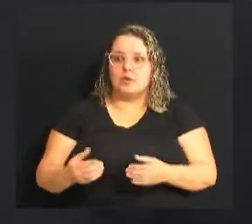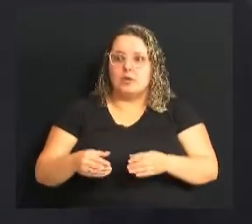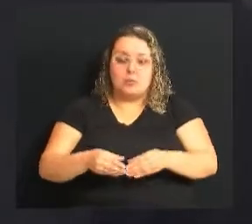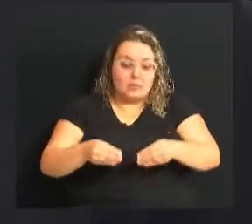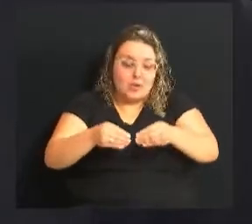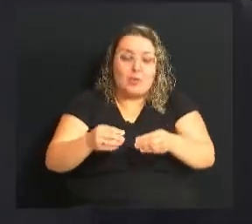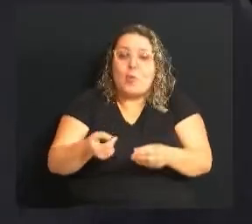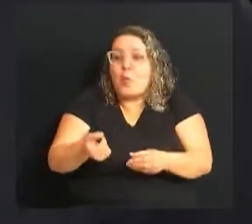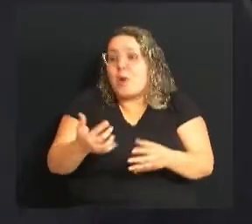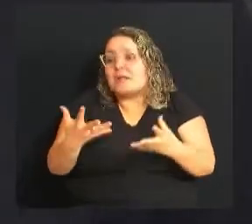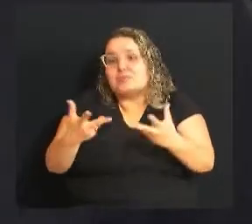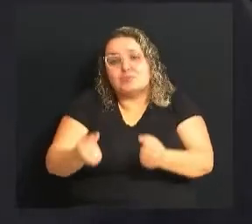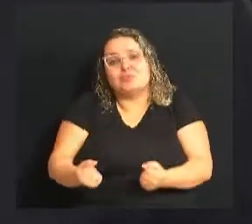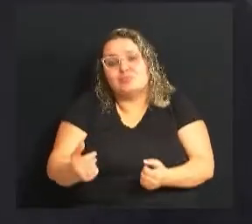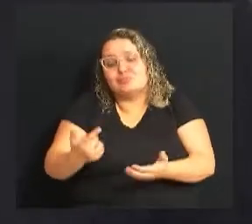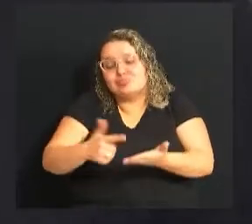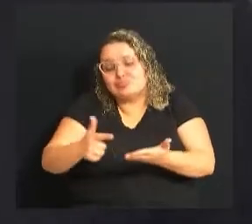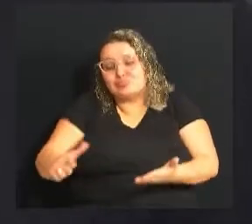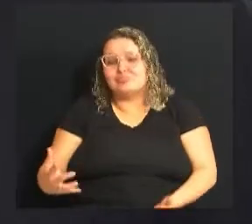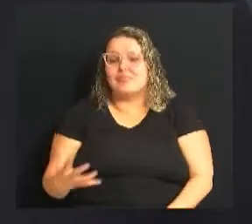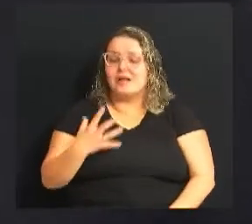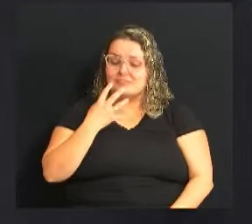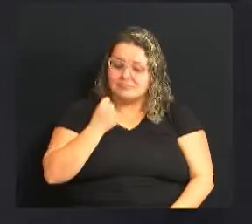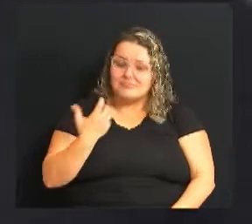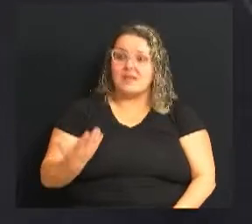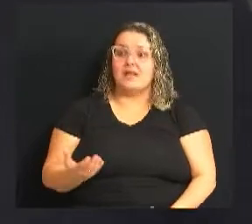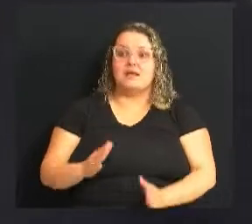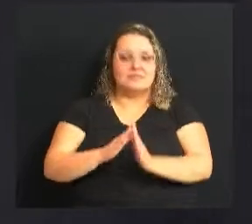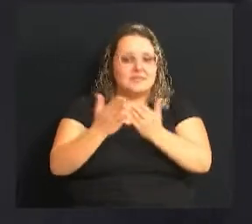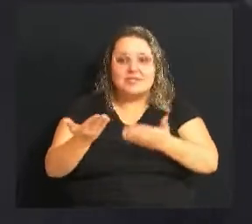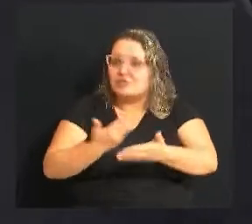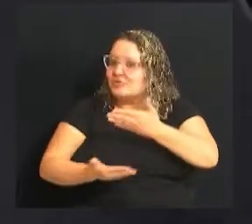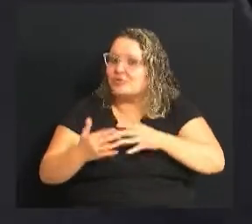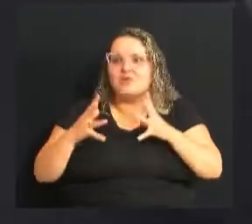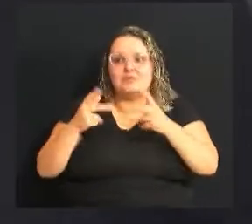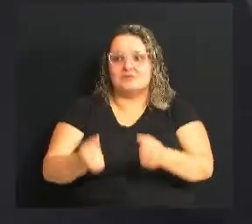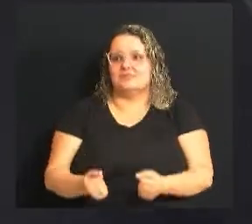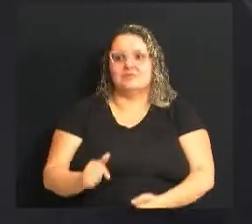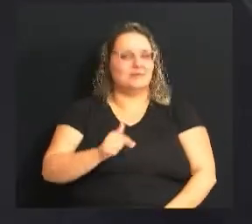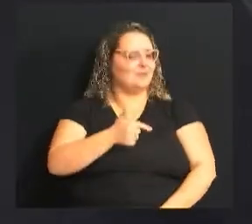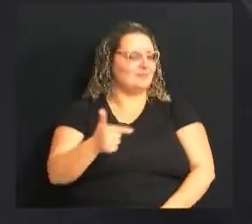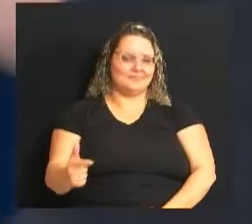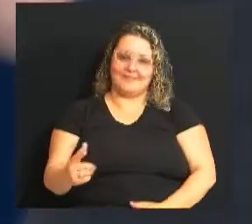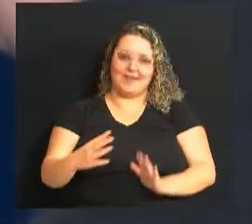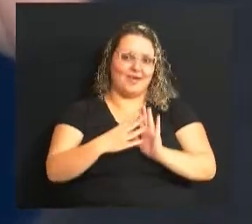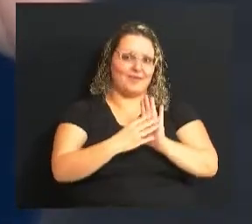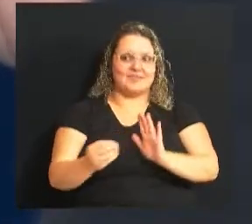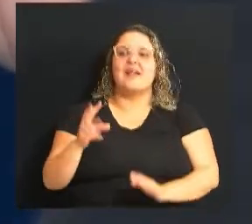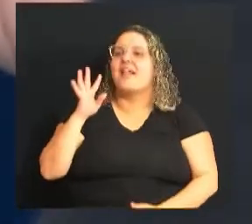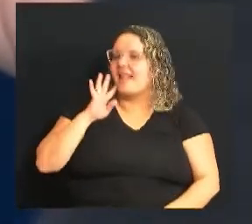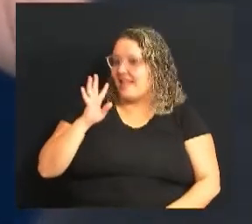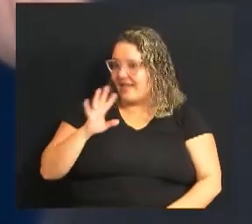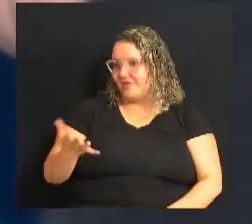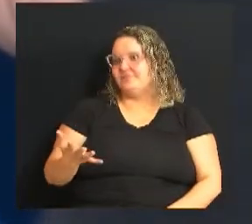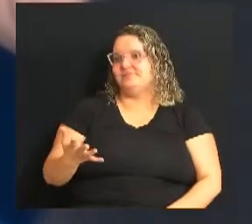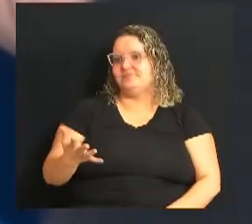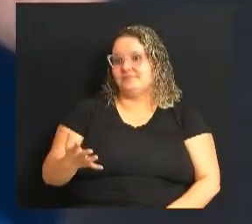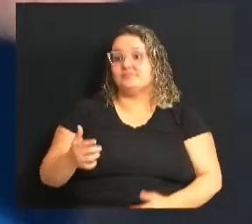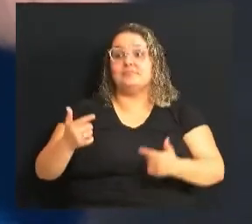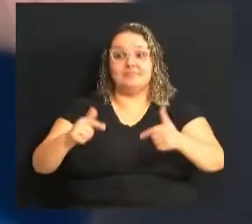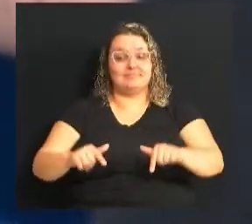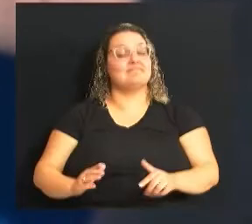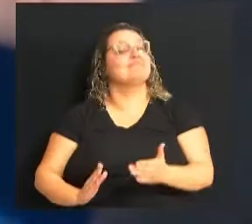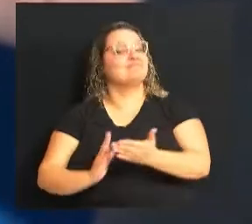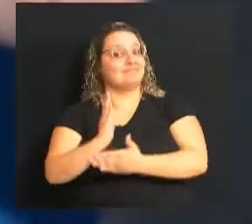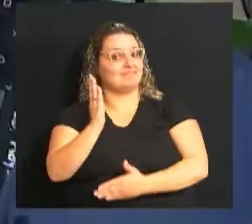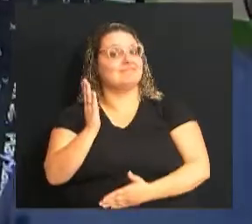era uma frustração. Agora você vem aqui, você compra o pacotinho, já abre, já troca tudo, você vai embora sem repetida. É muito legal. Quem foi ao local aprovou.